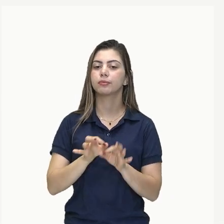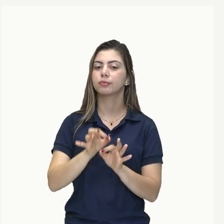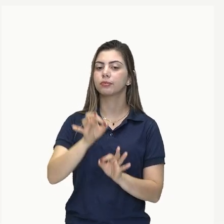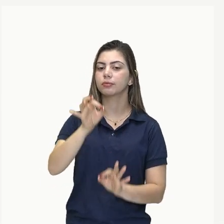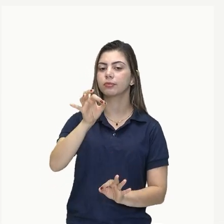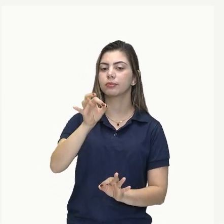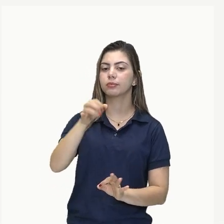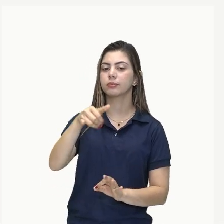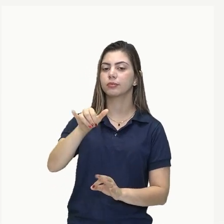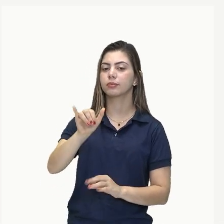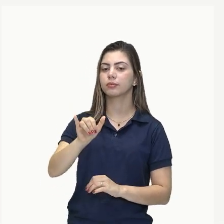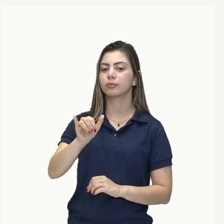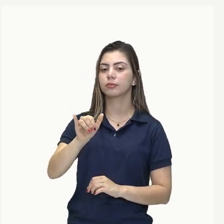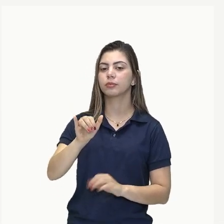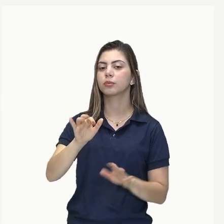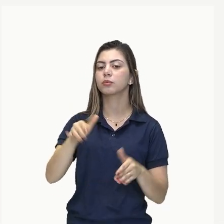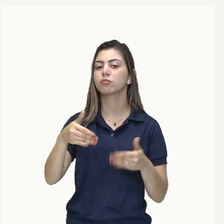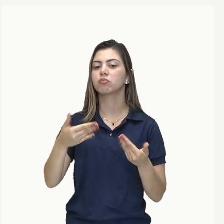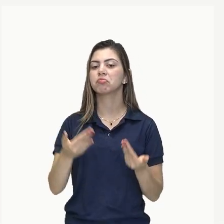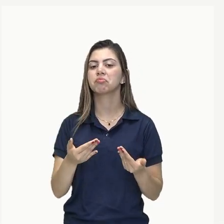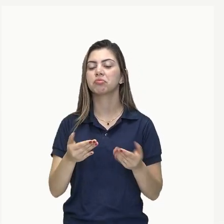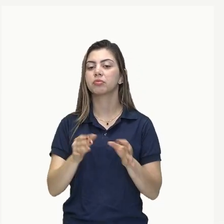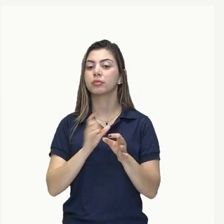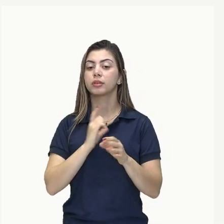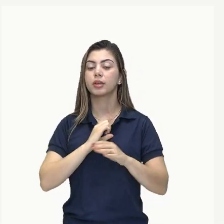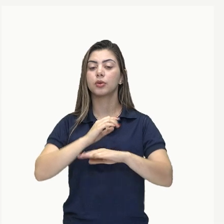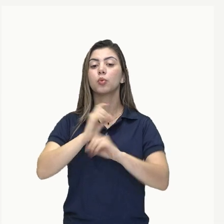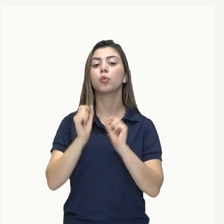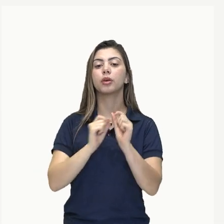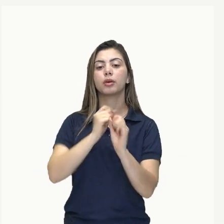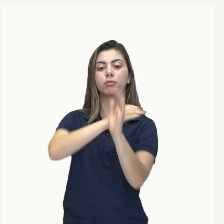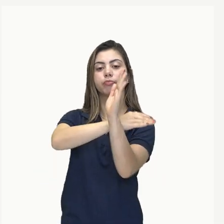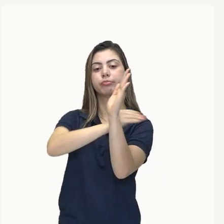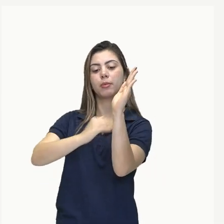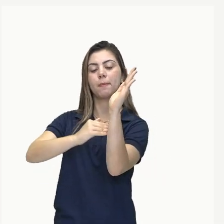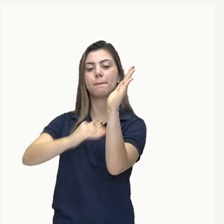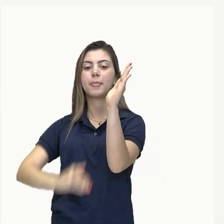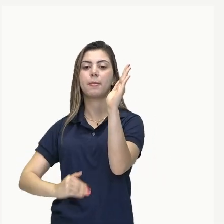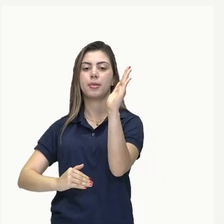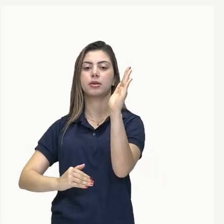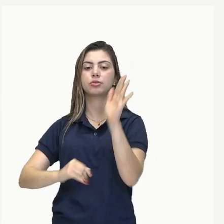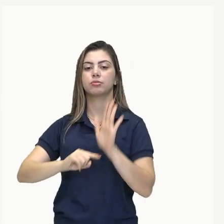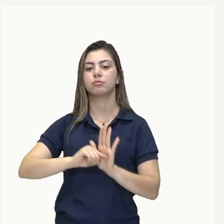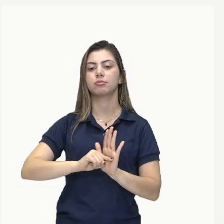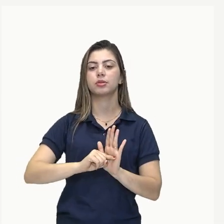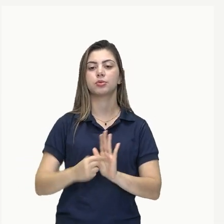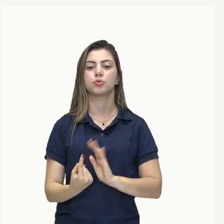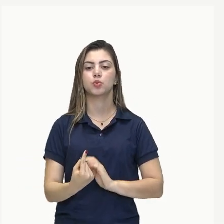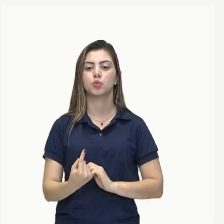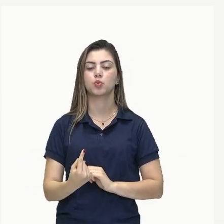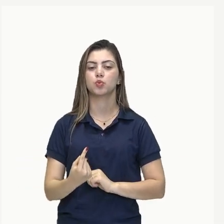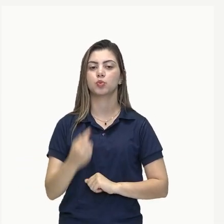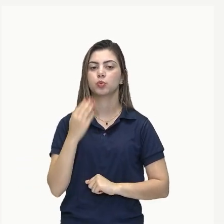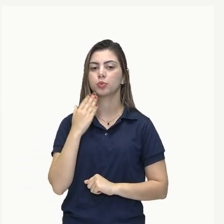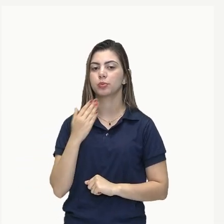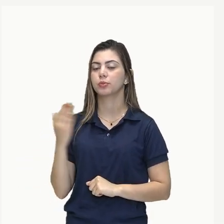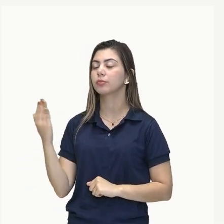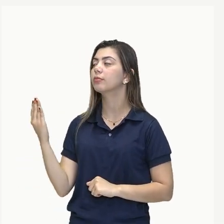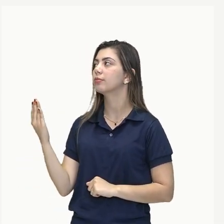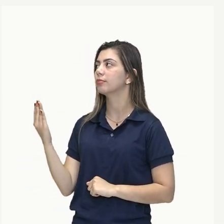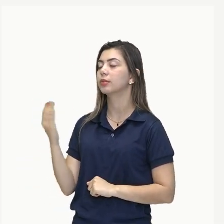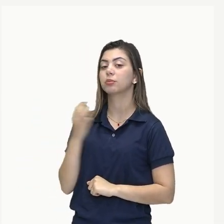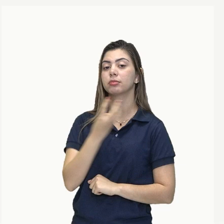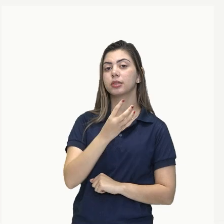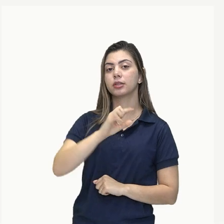direção, ó, é exatamente o menos 1. Então aqui, ó, negativo 1.